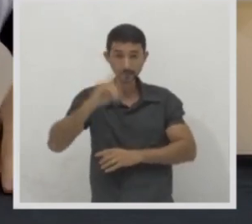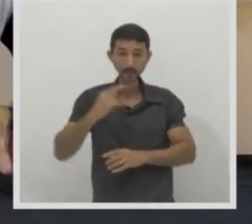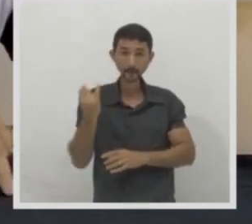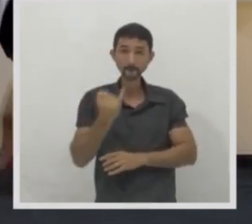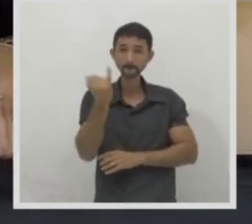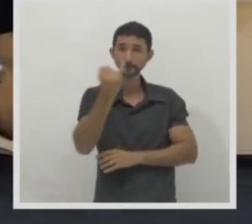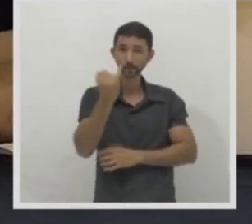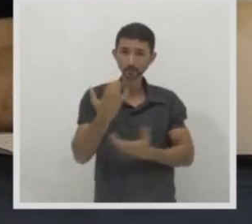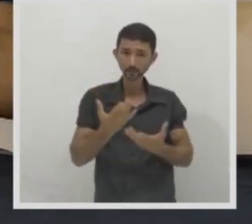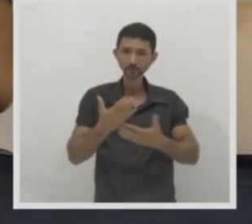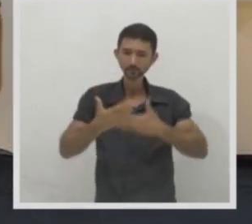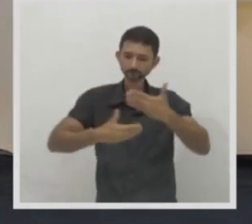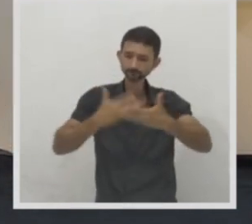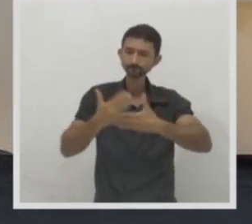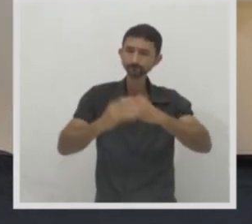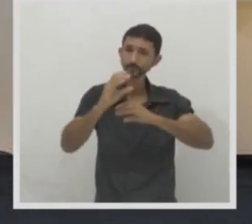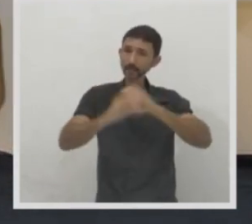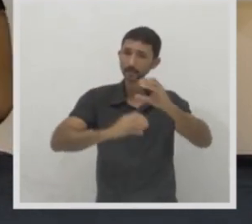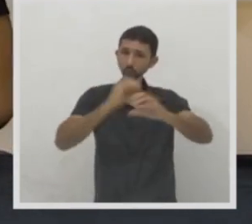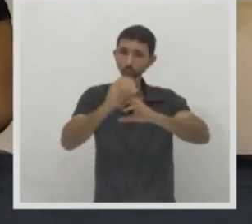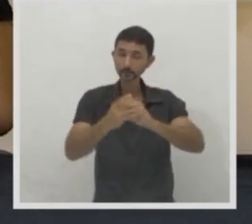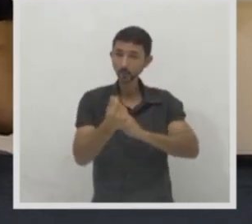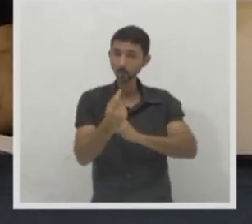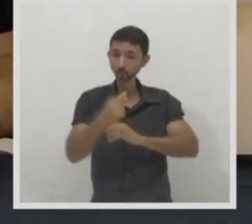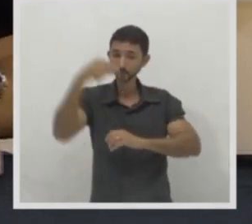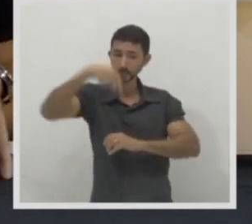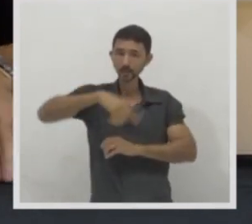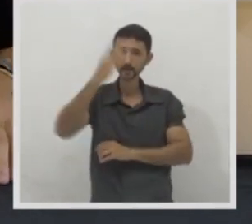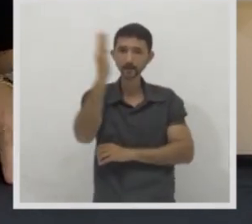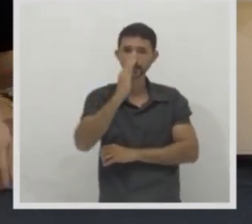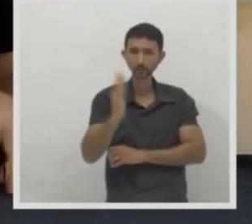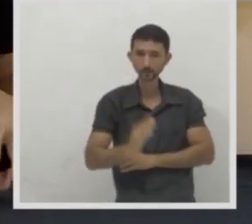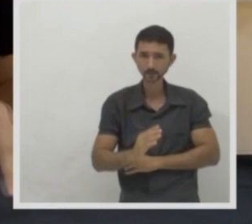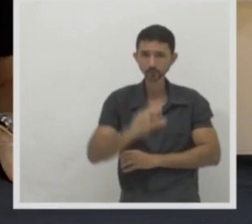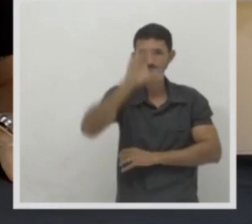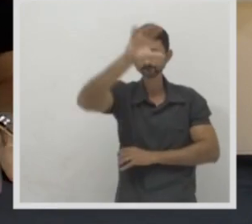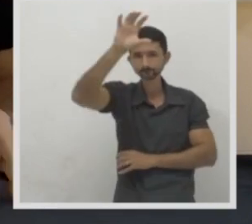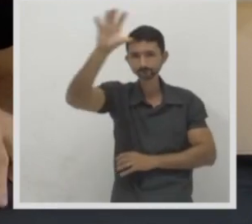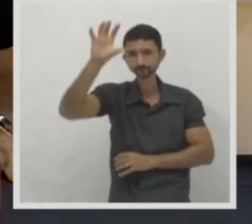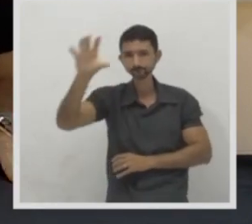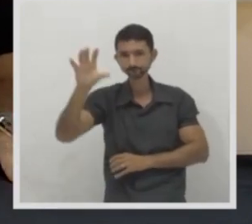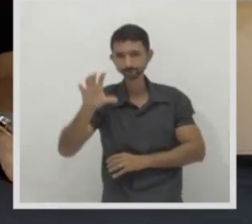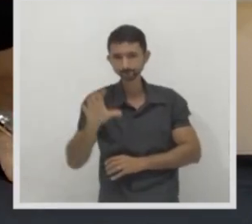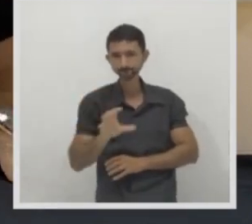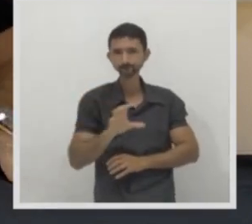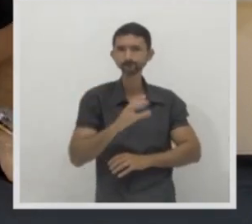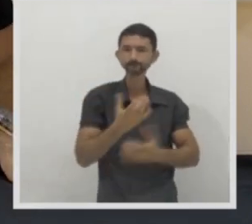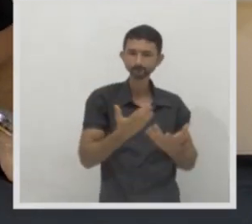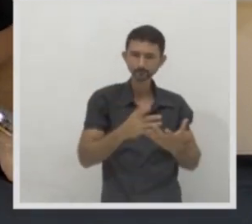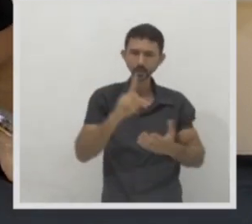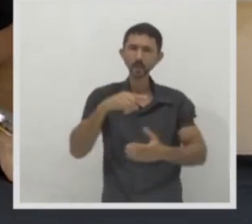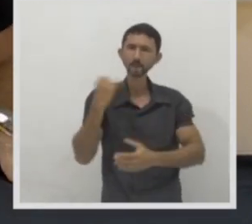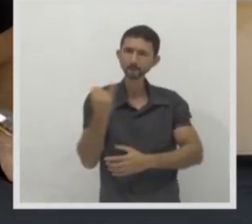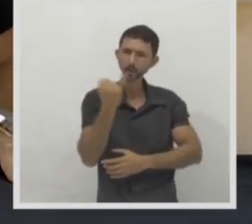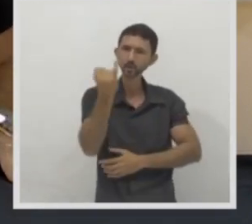importância de cada ciclo econômico para cada ocupação do nosso